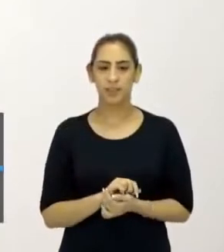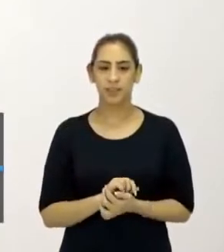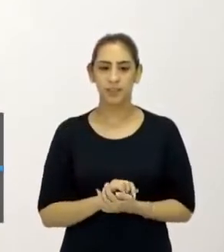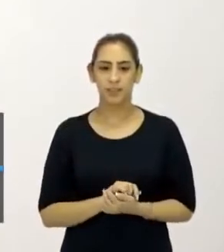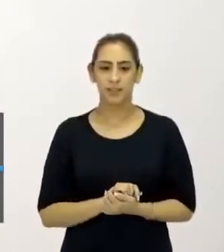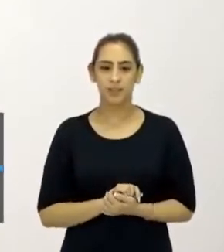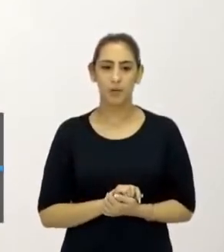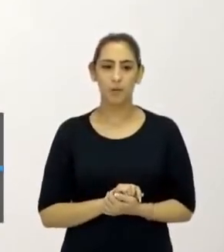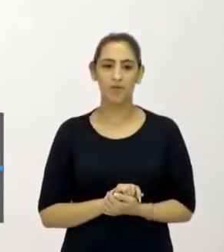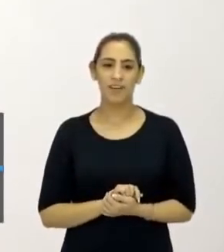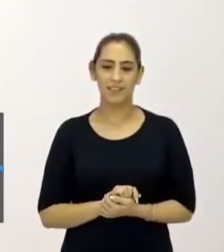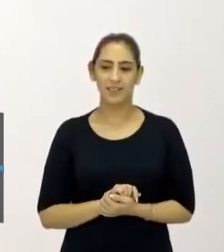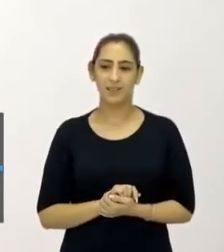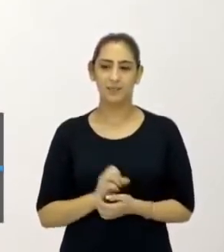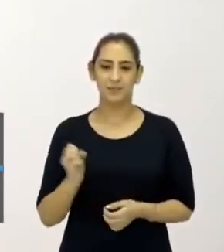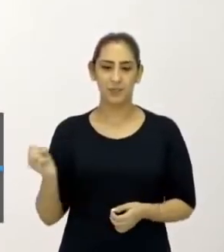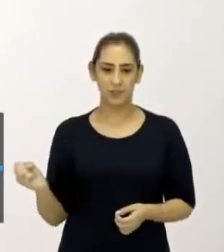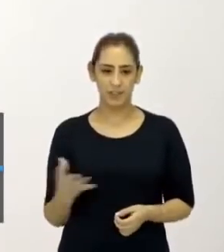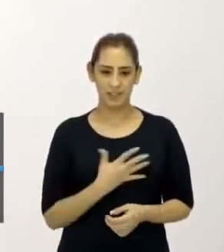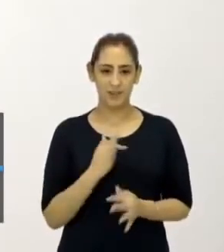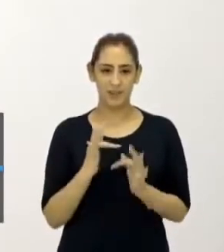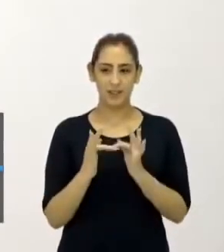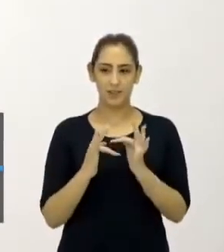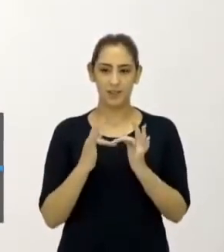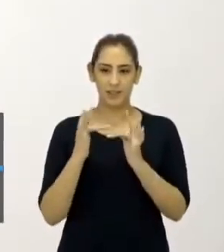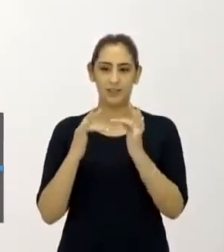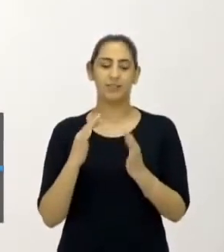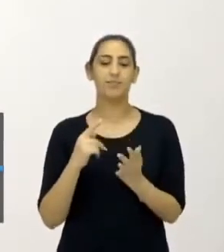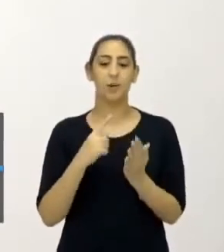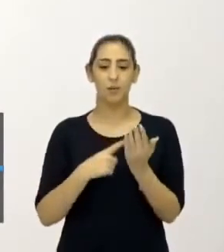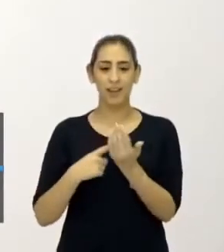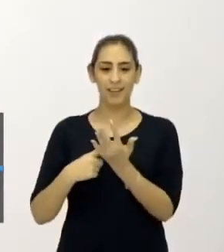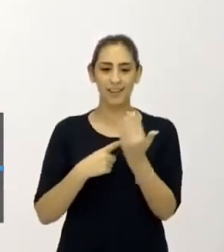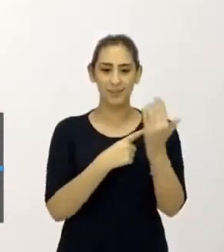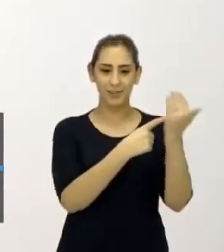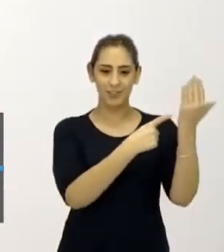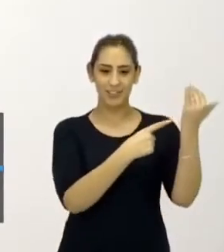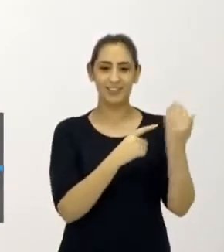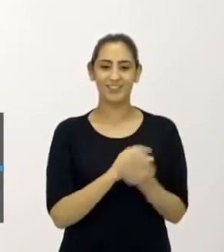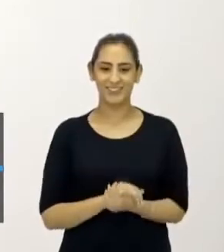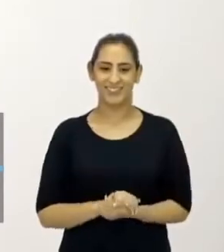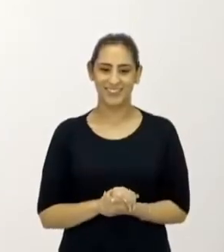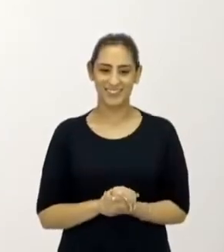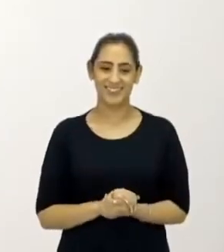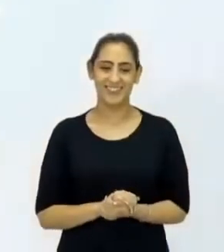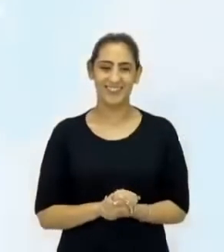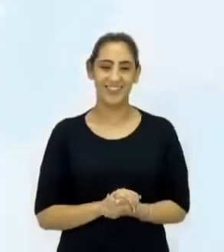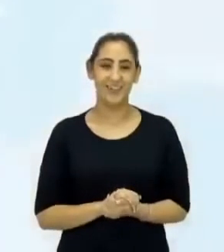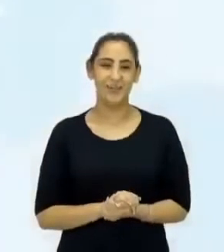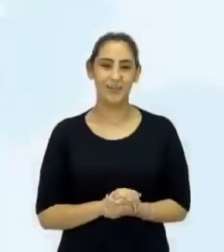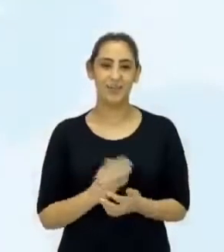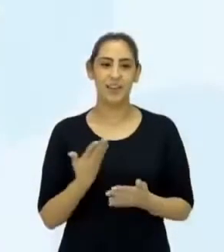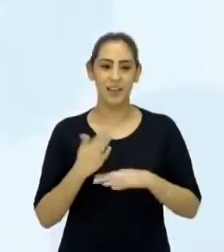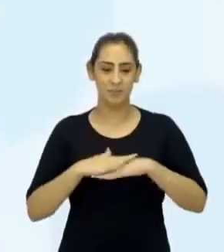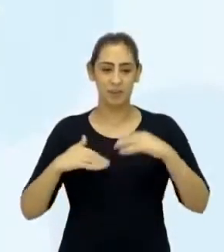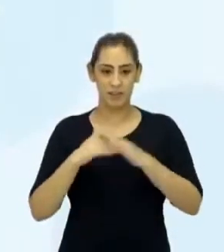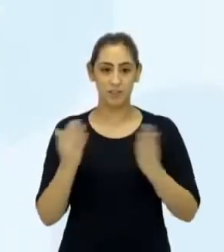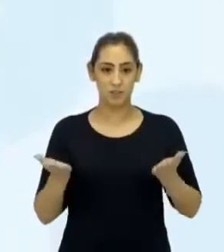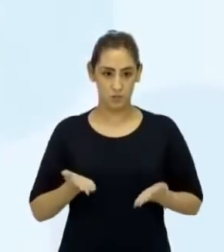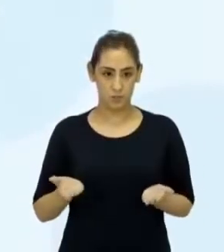Inovação tecnológica no urbano e rural. A habilidade da aula de hoje,